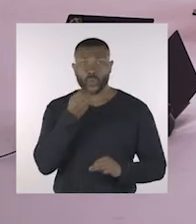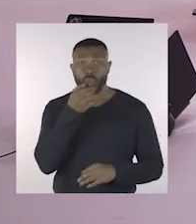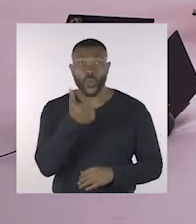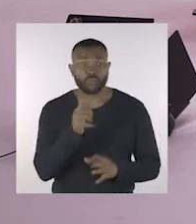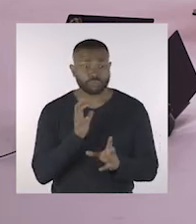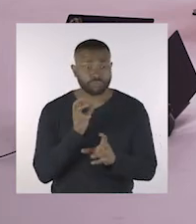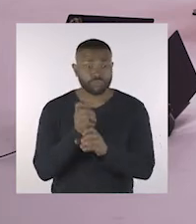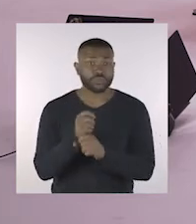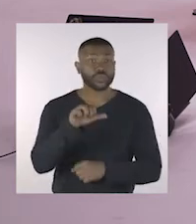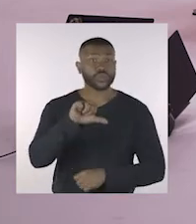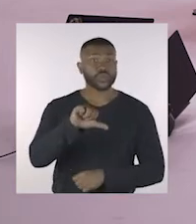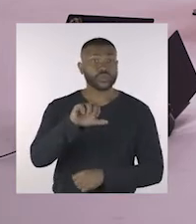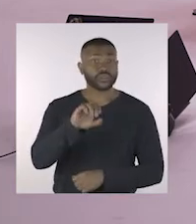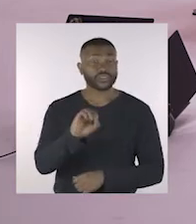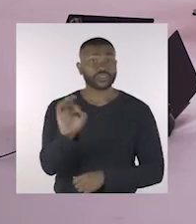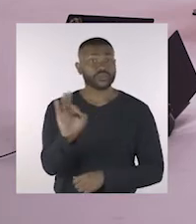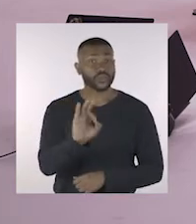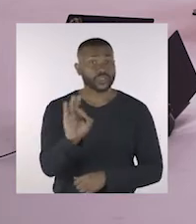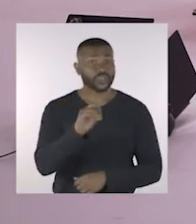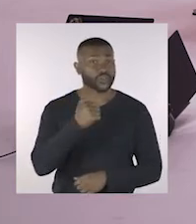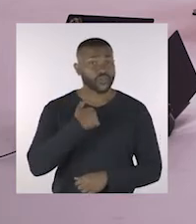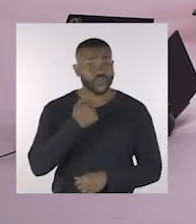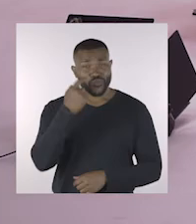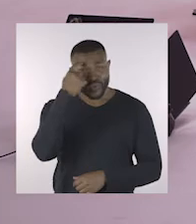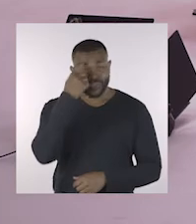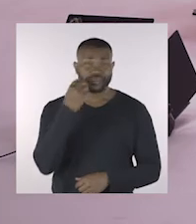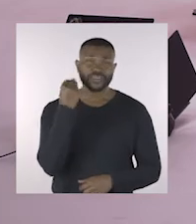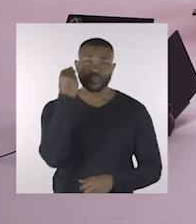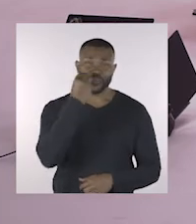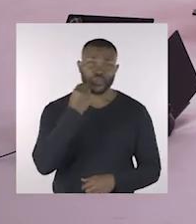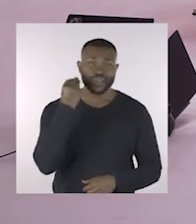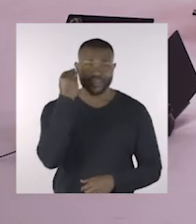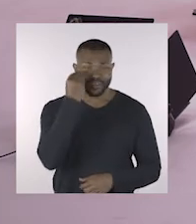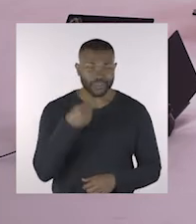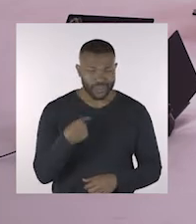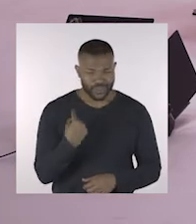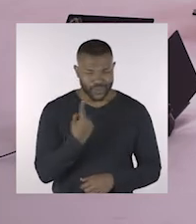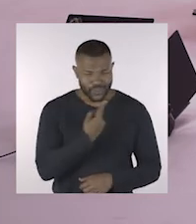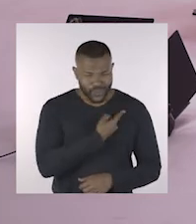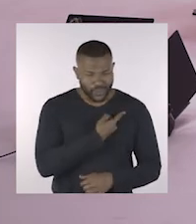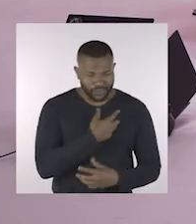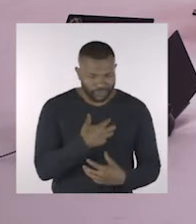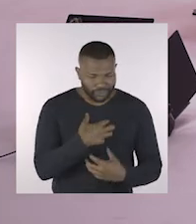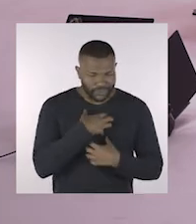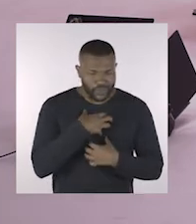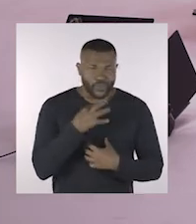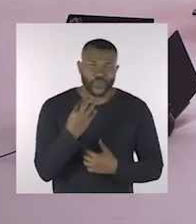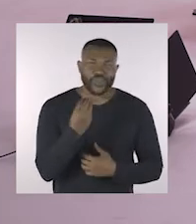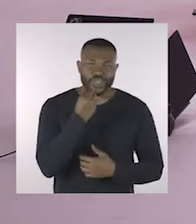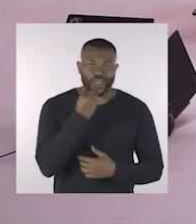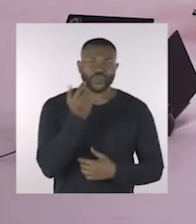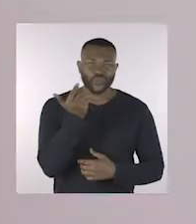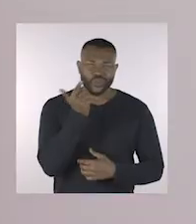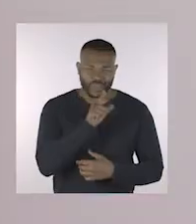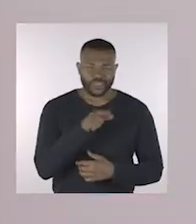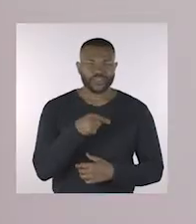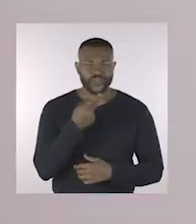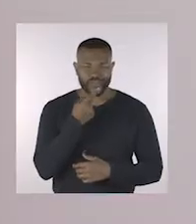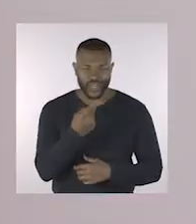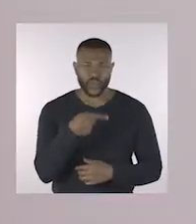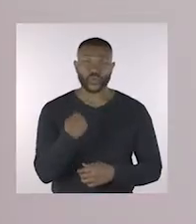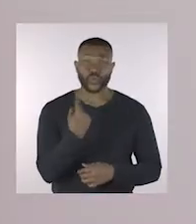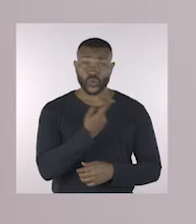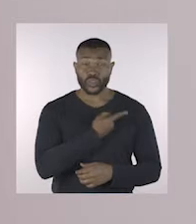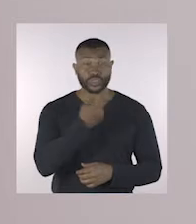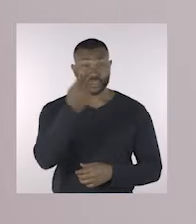pessoas falaram um ótimo e bom noventa porcento Então eu acho que essa experiência é o que nos dá assim as condições de